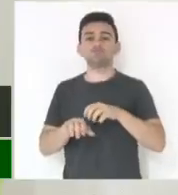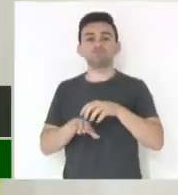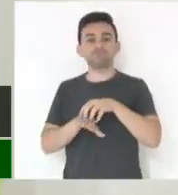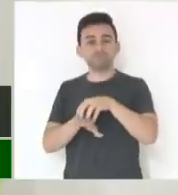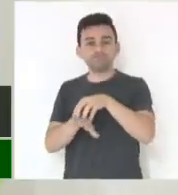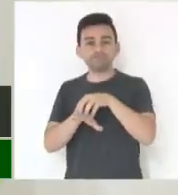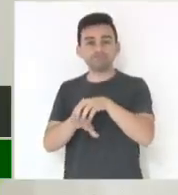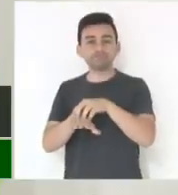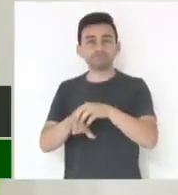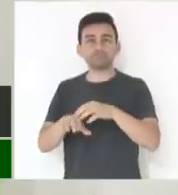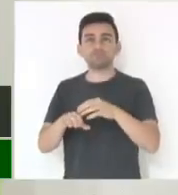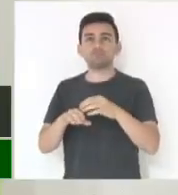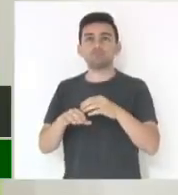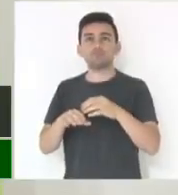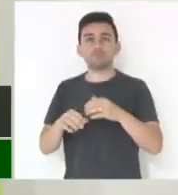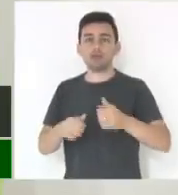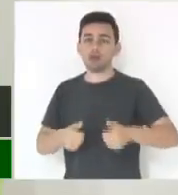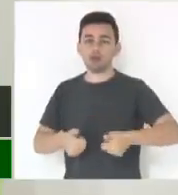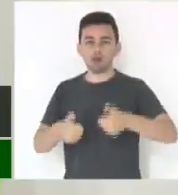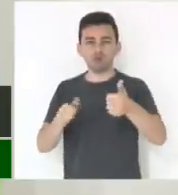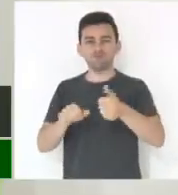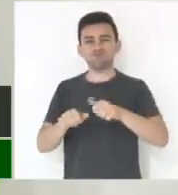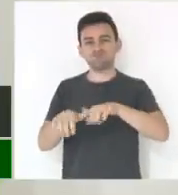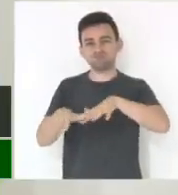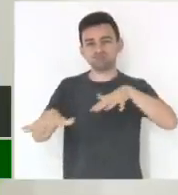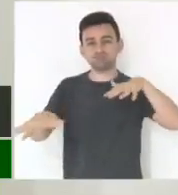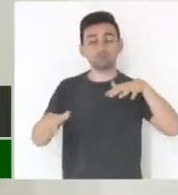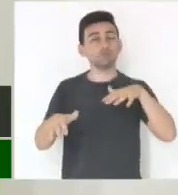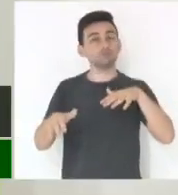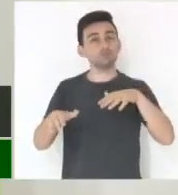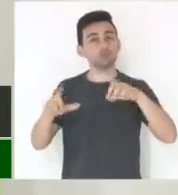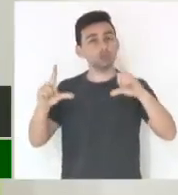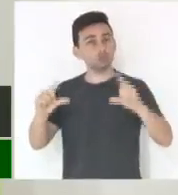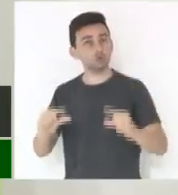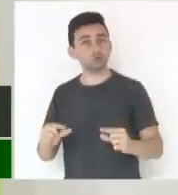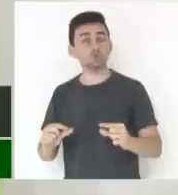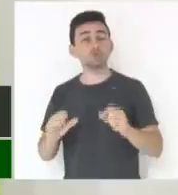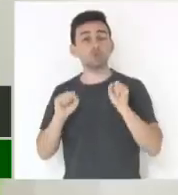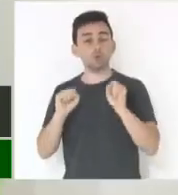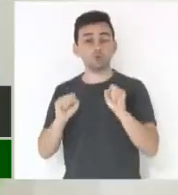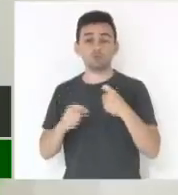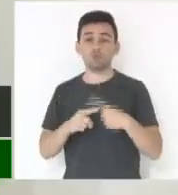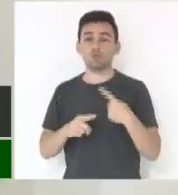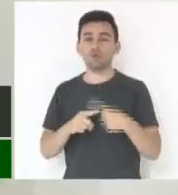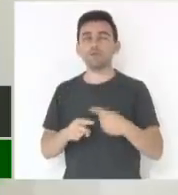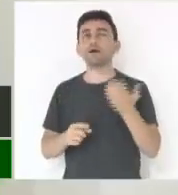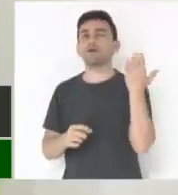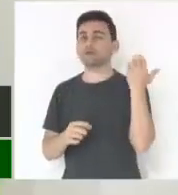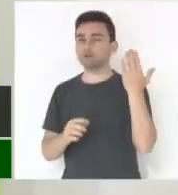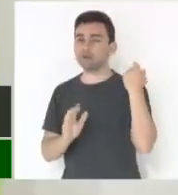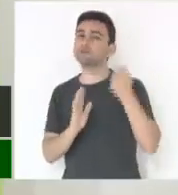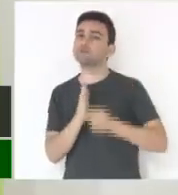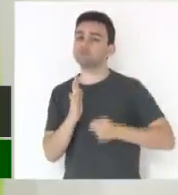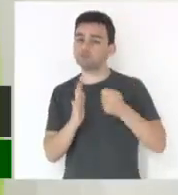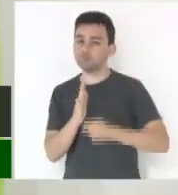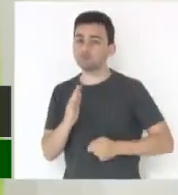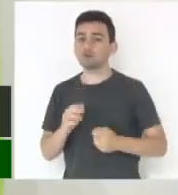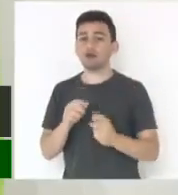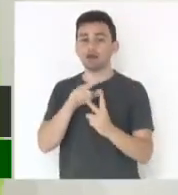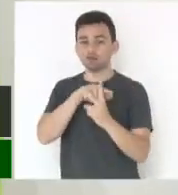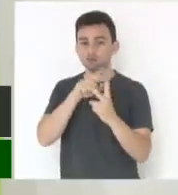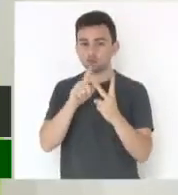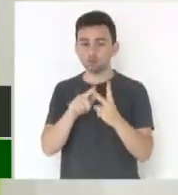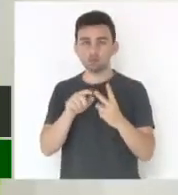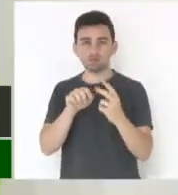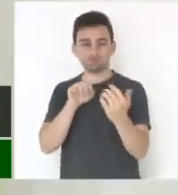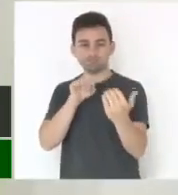na 101, não tenhamos tantos congestionamentos, porque também foi uma luta ali, as duas marginais estão